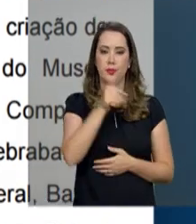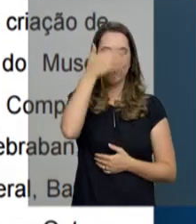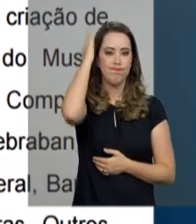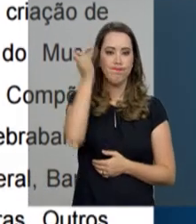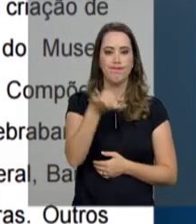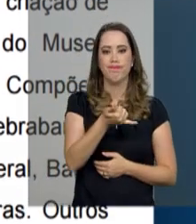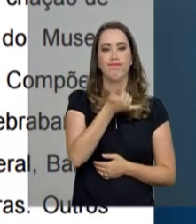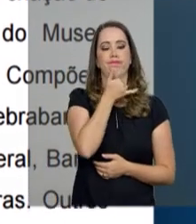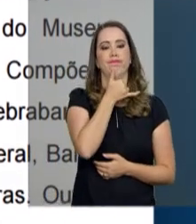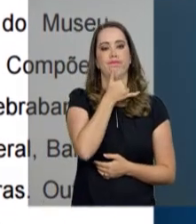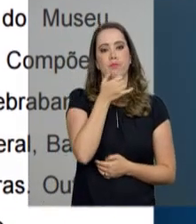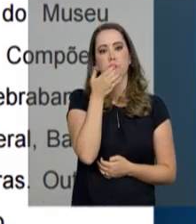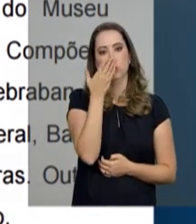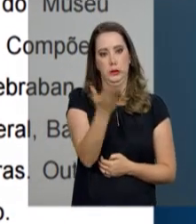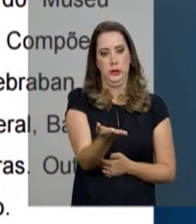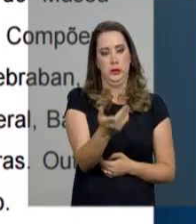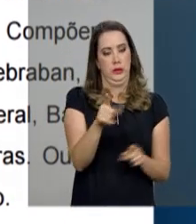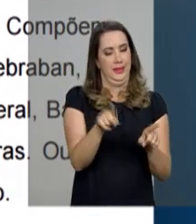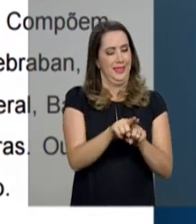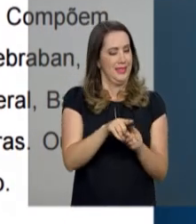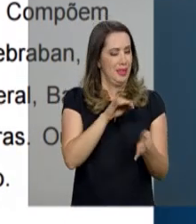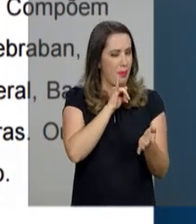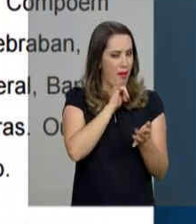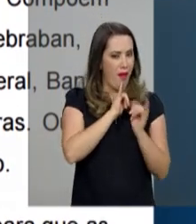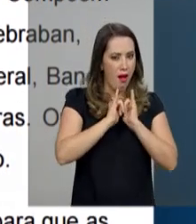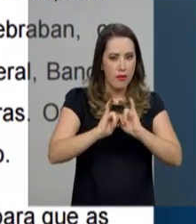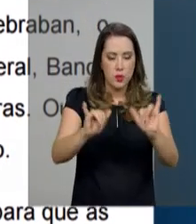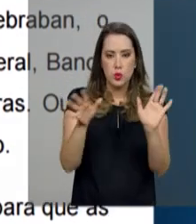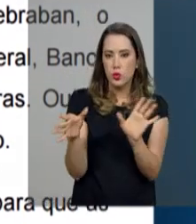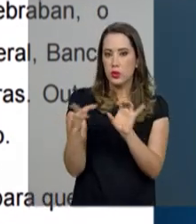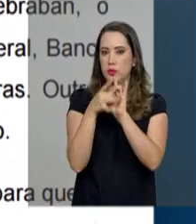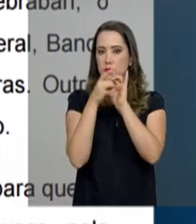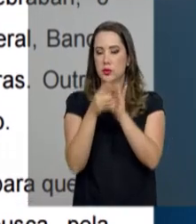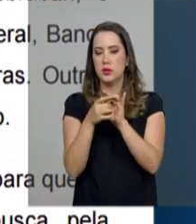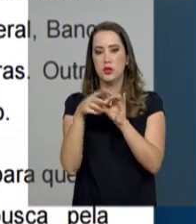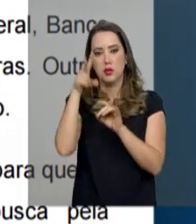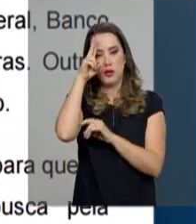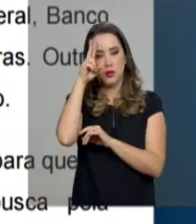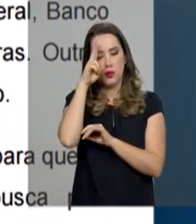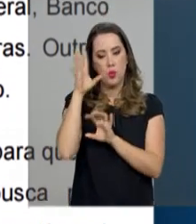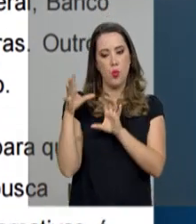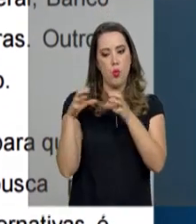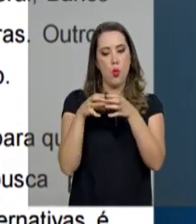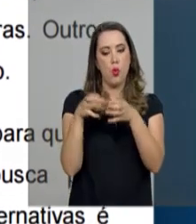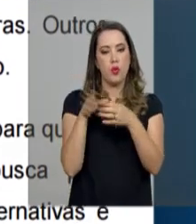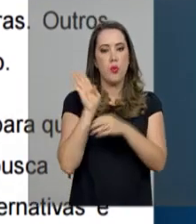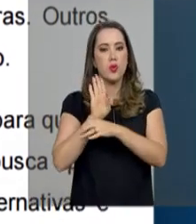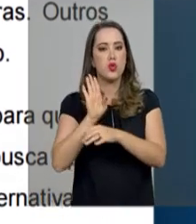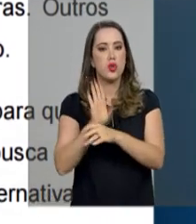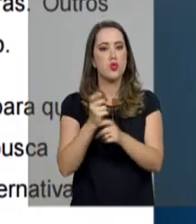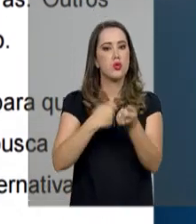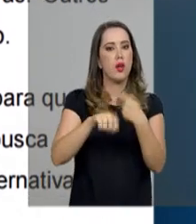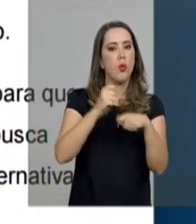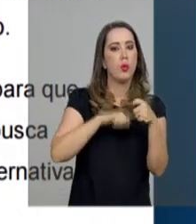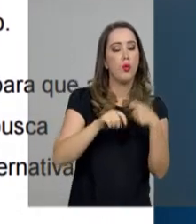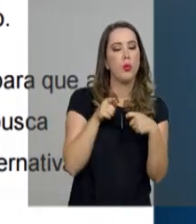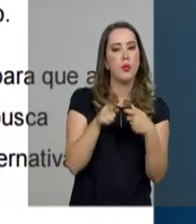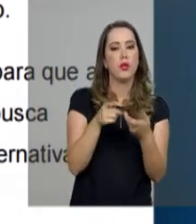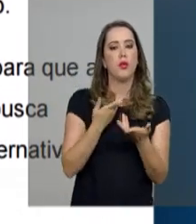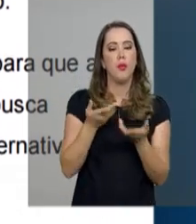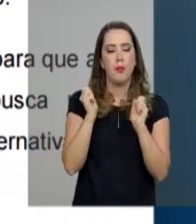a tragédia. Também informou que articulou nesta segunda-feira a criação de uma rede de apoio econômico